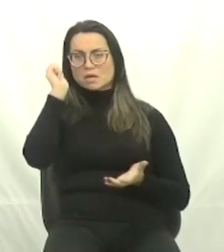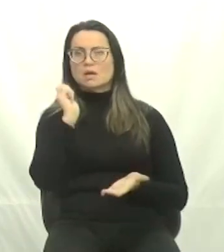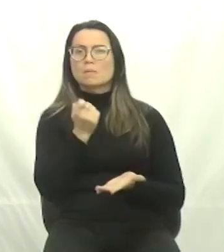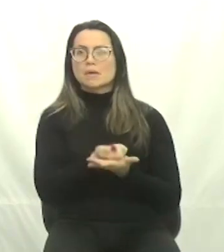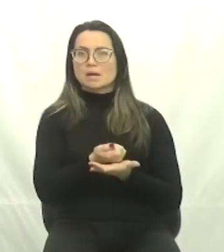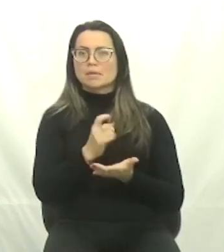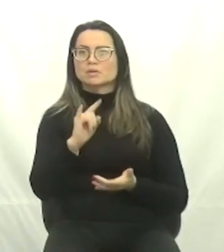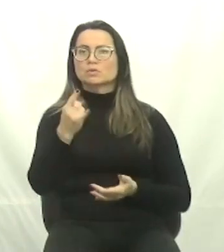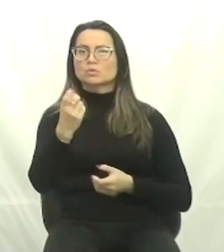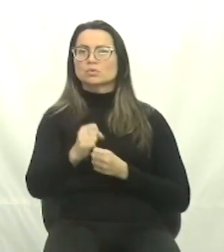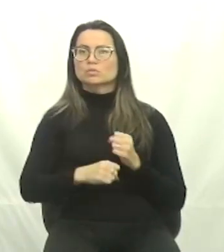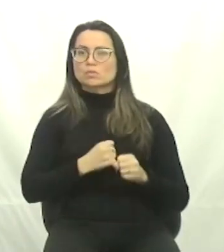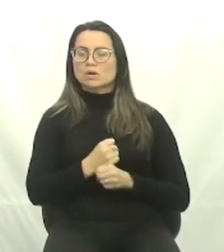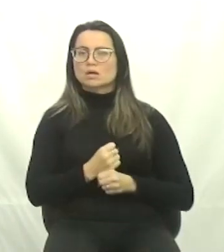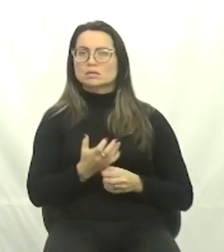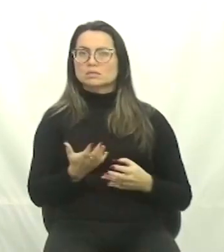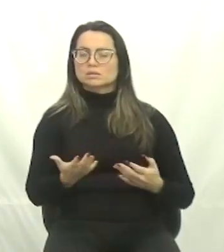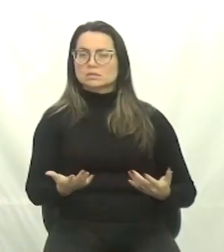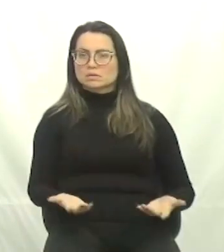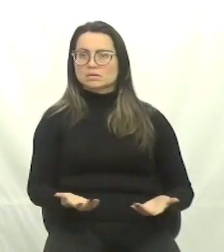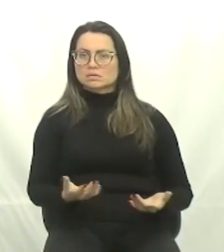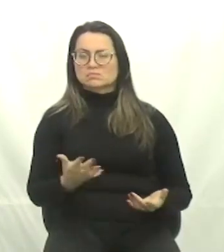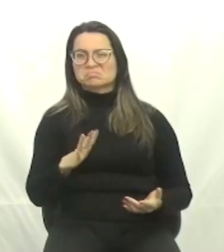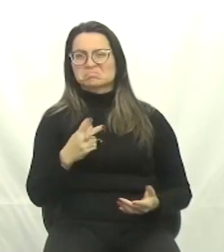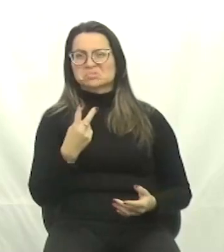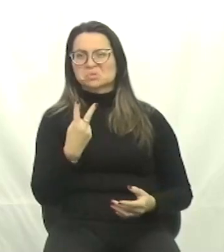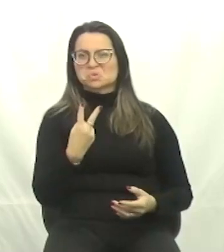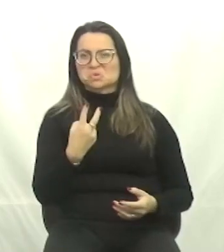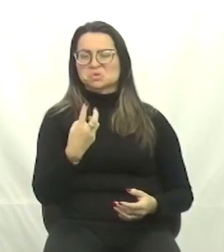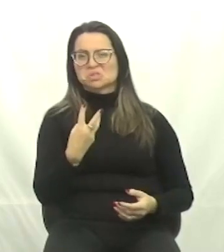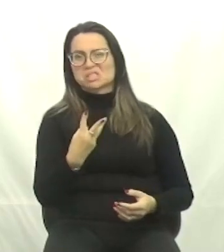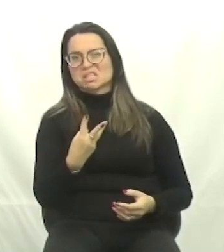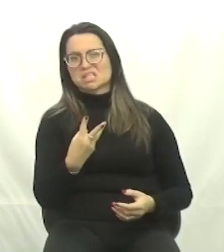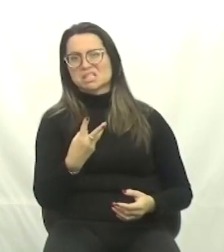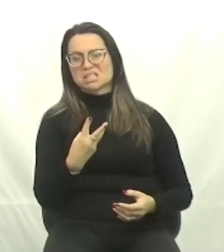último ano. E que teve